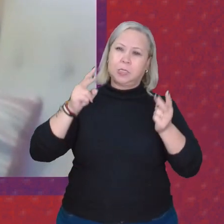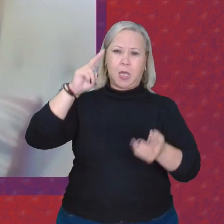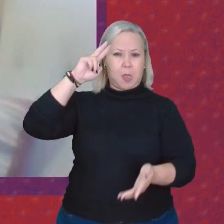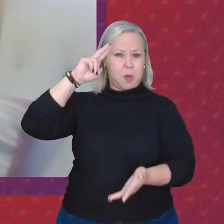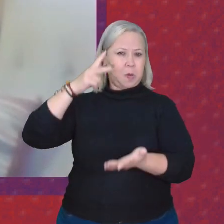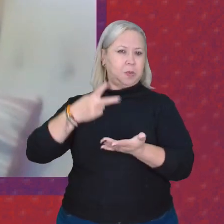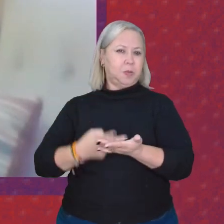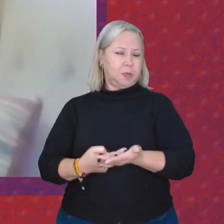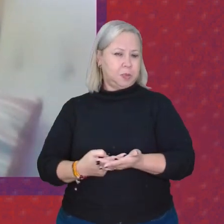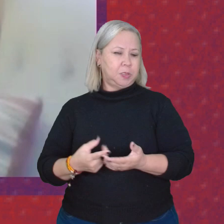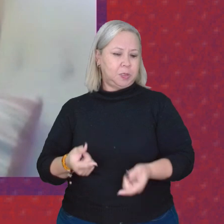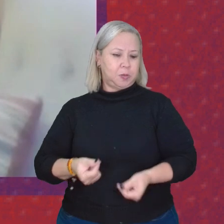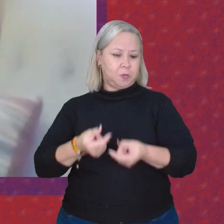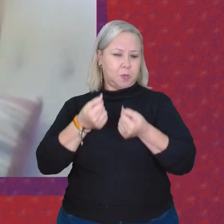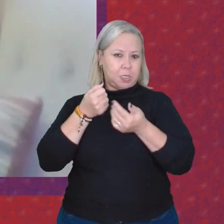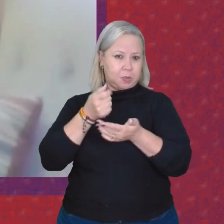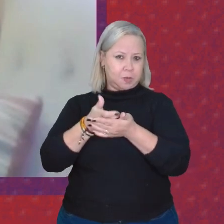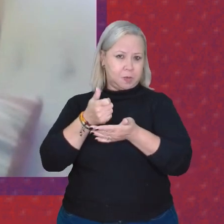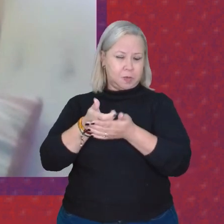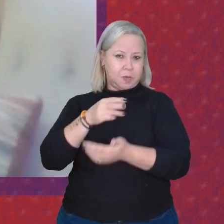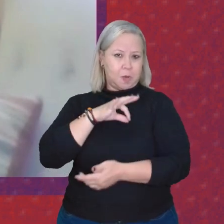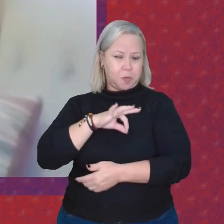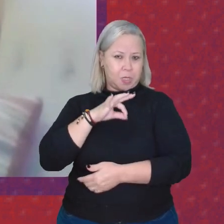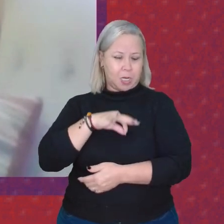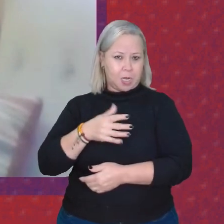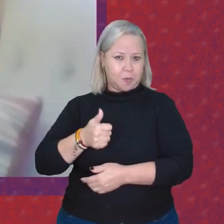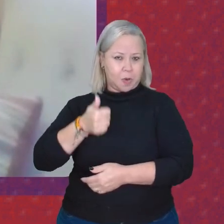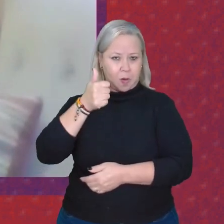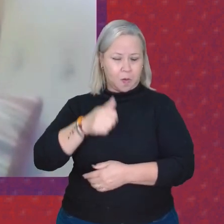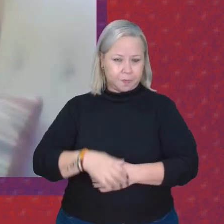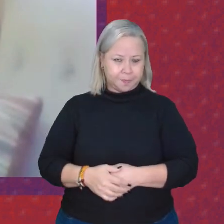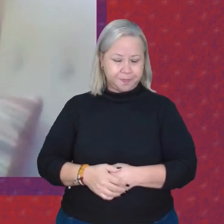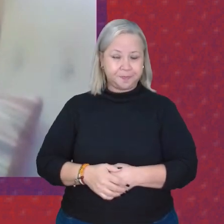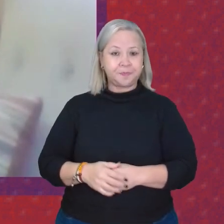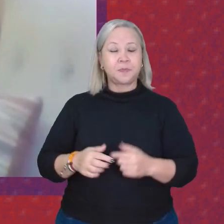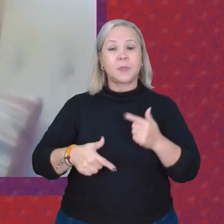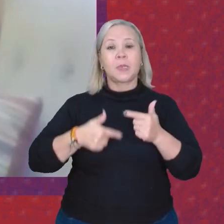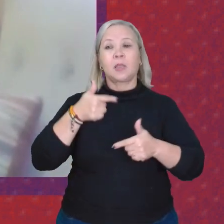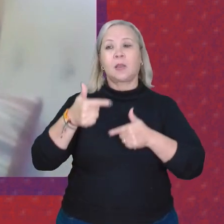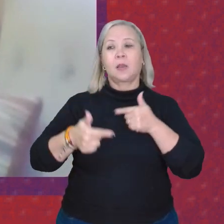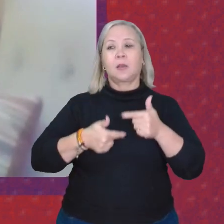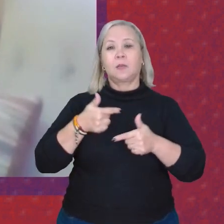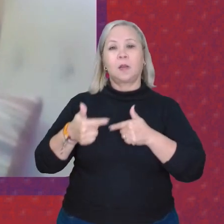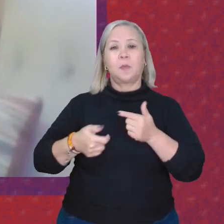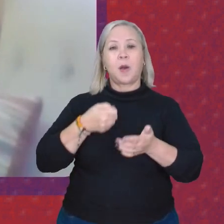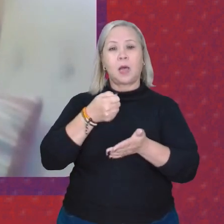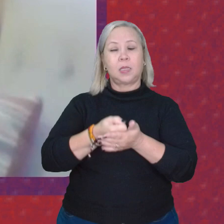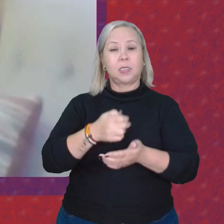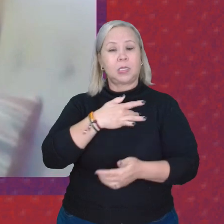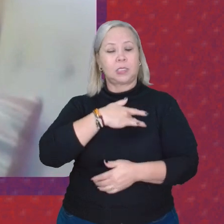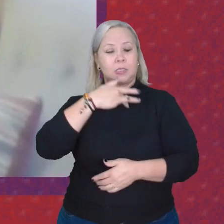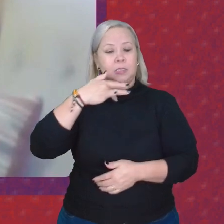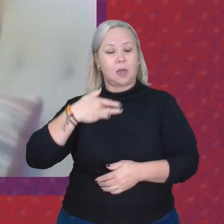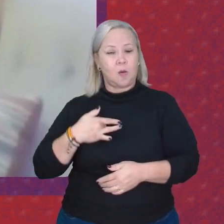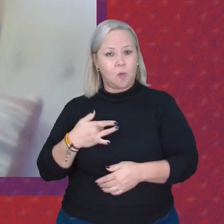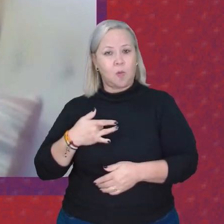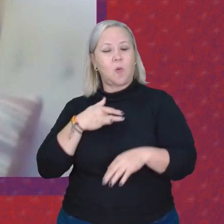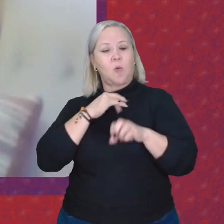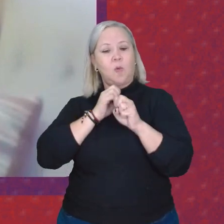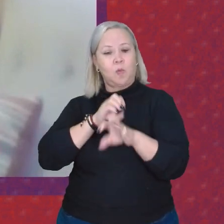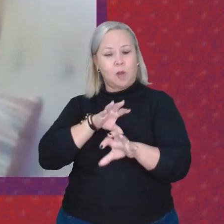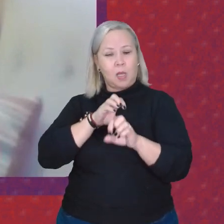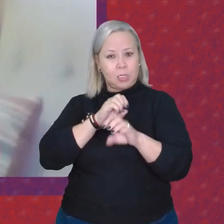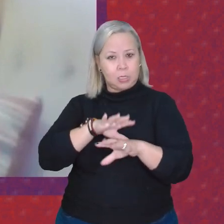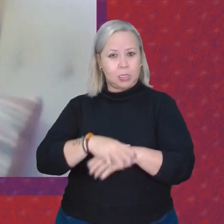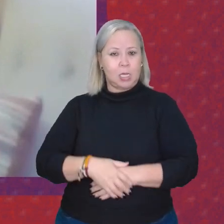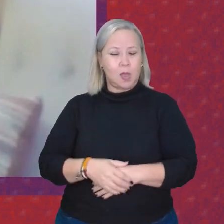mais bem remunerados. Aquele trabalho, né, dedicado à saúde, à educação,